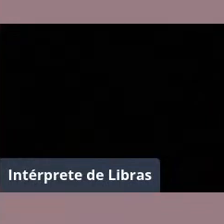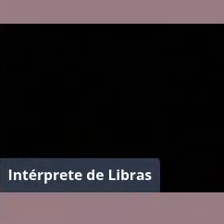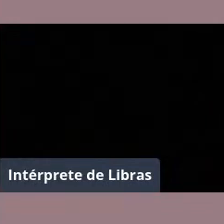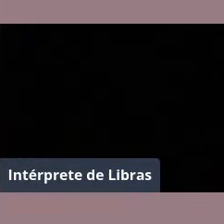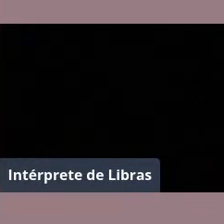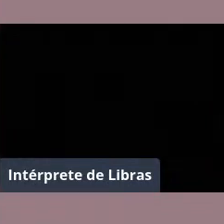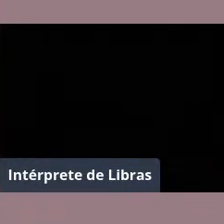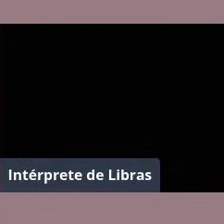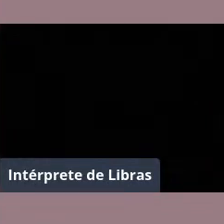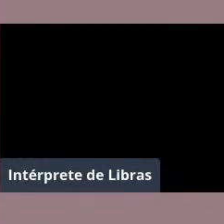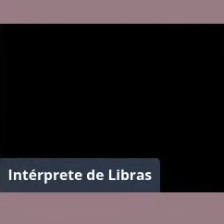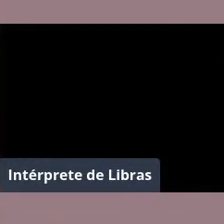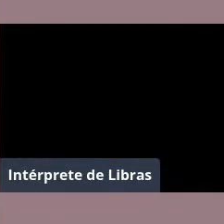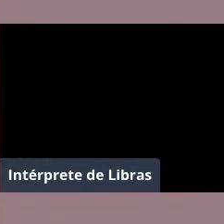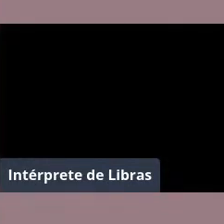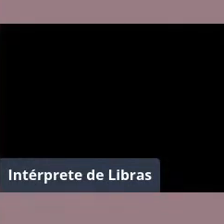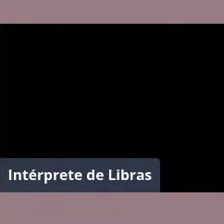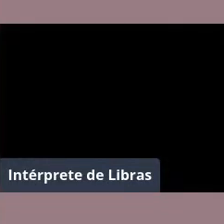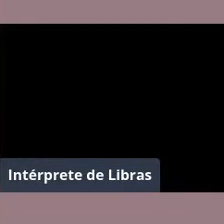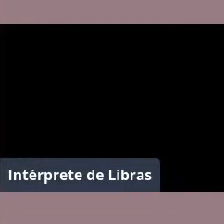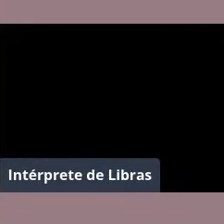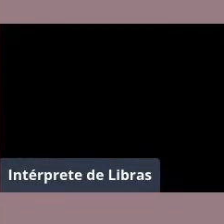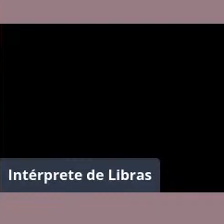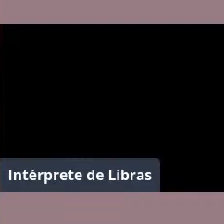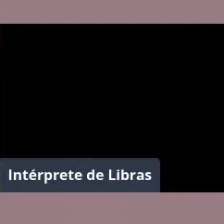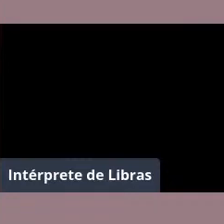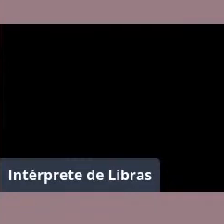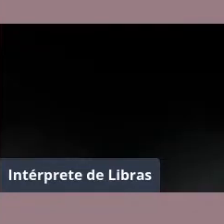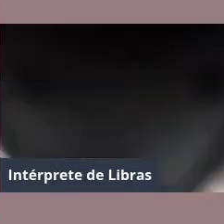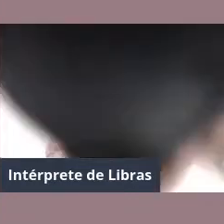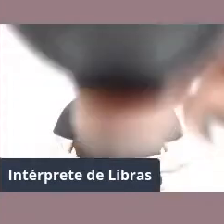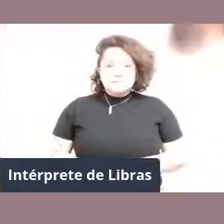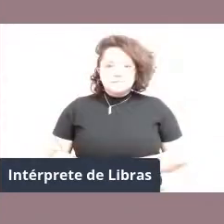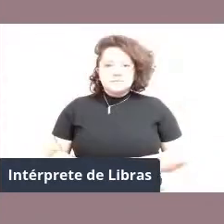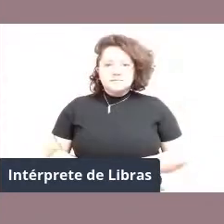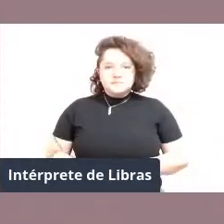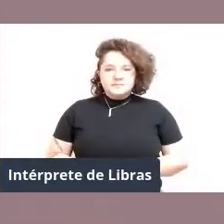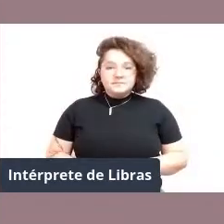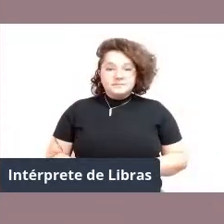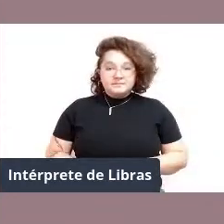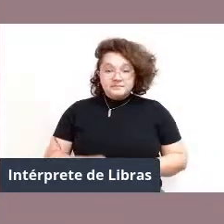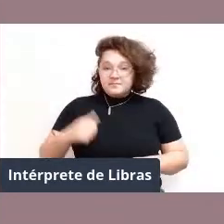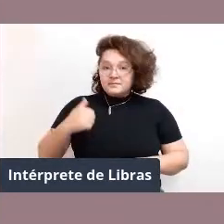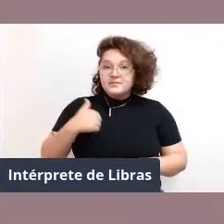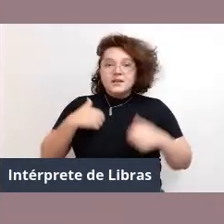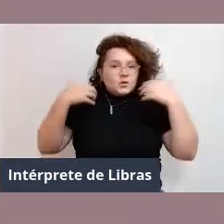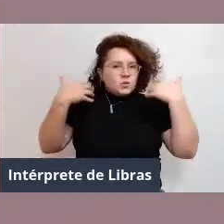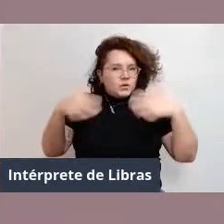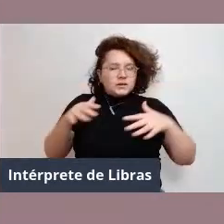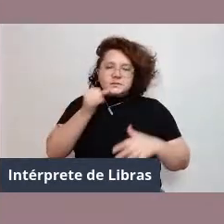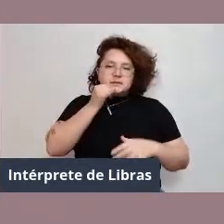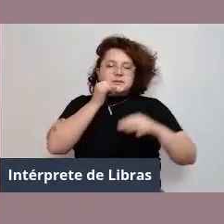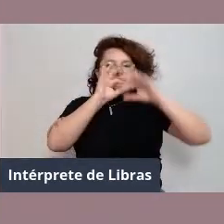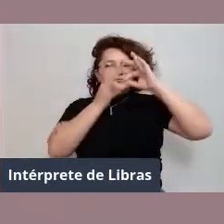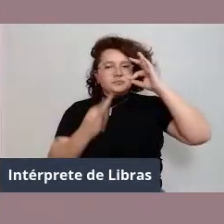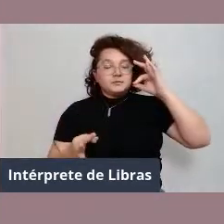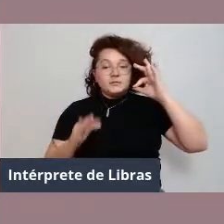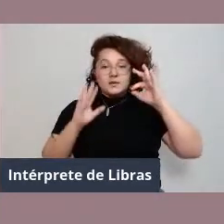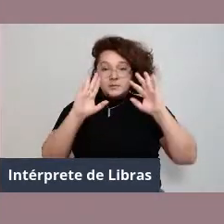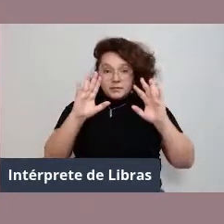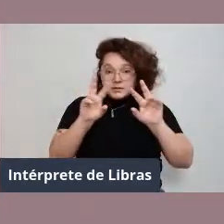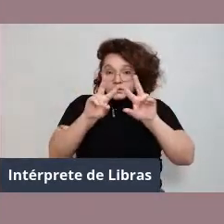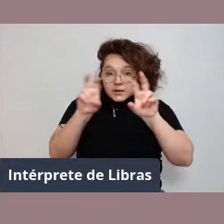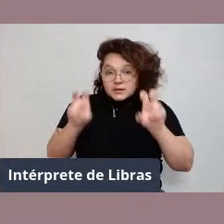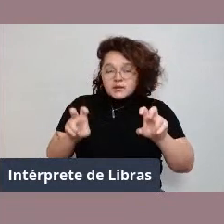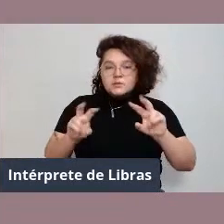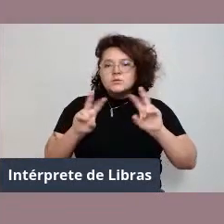estender muito. Algumas questões foram sobre a estrutura, por exemplo, da